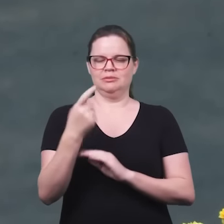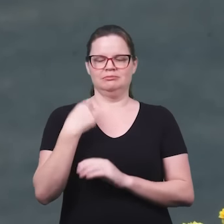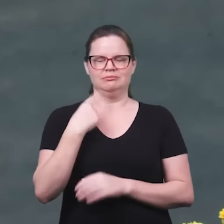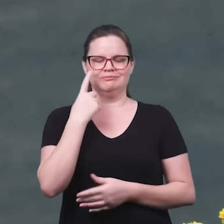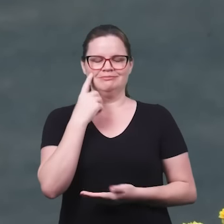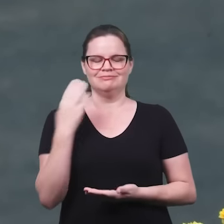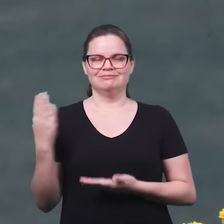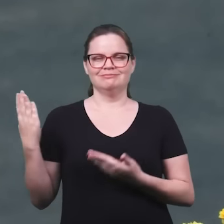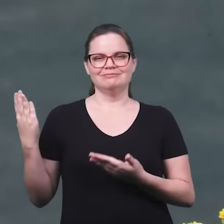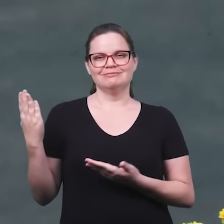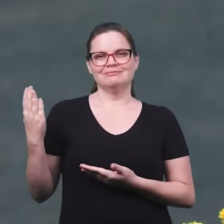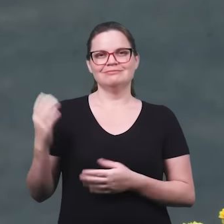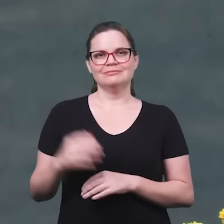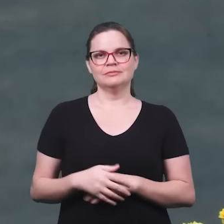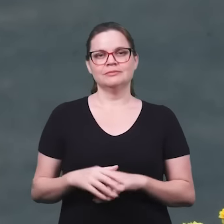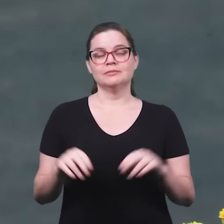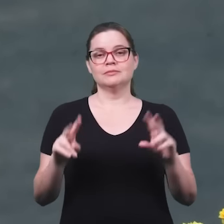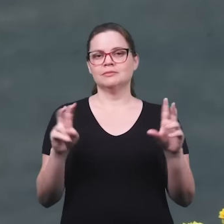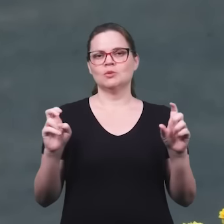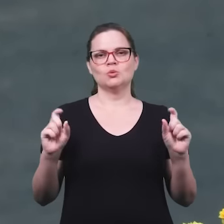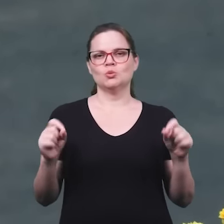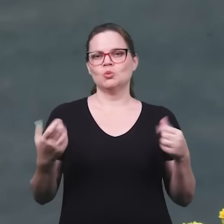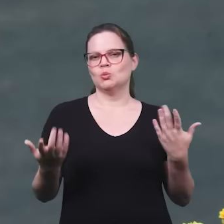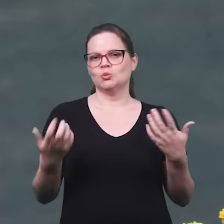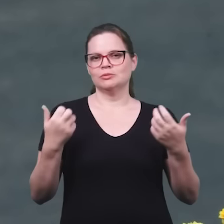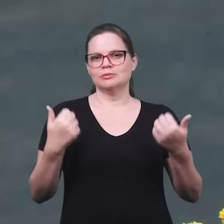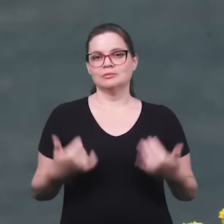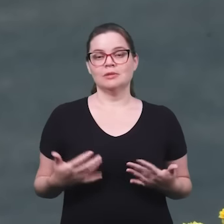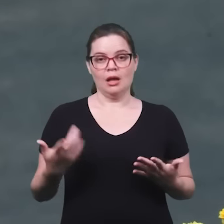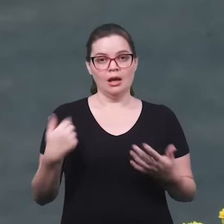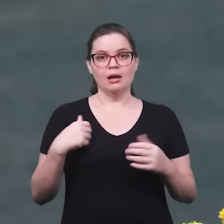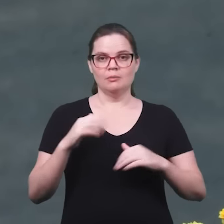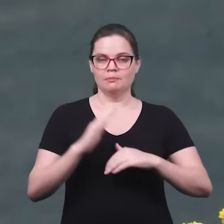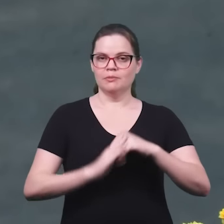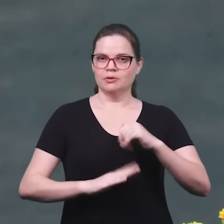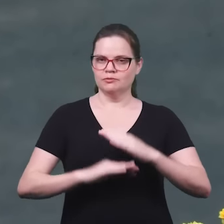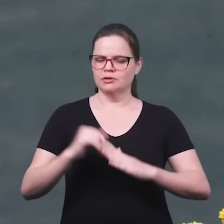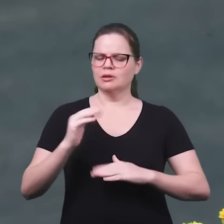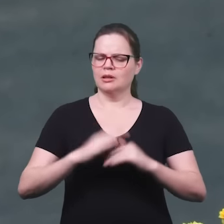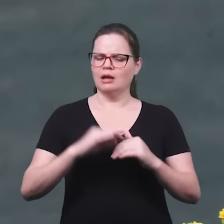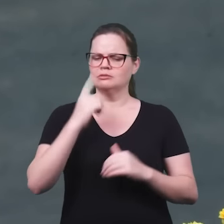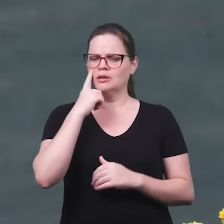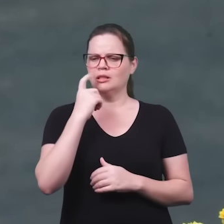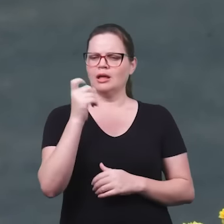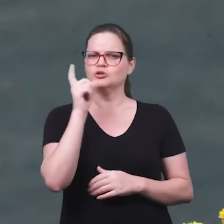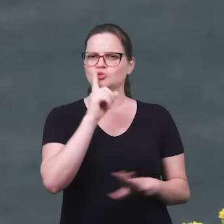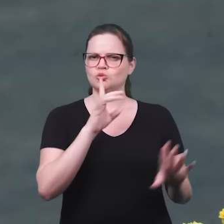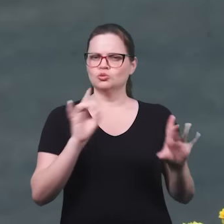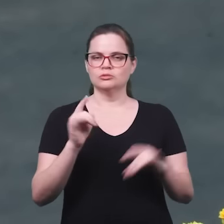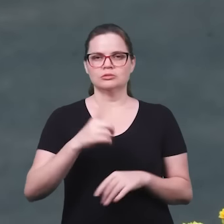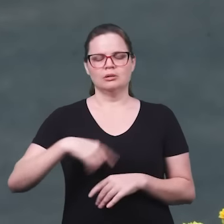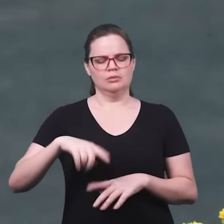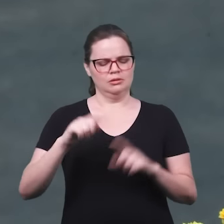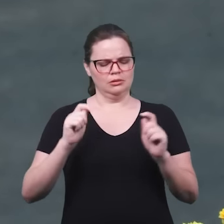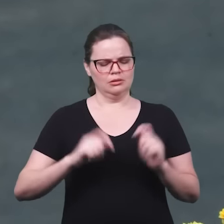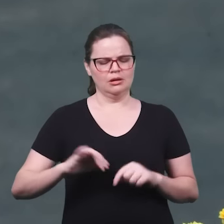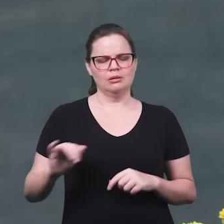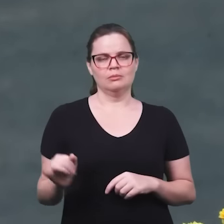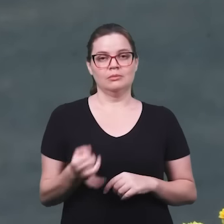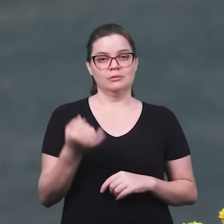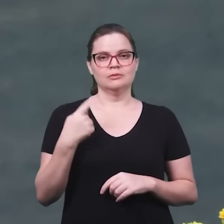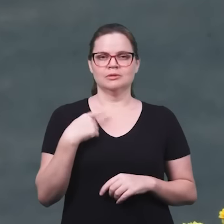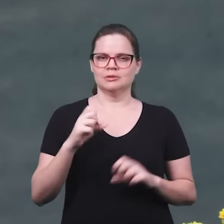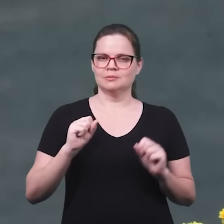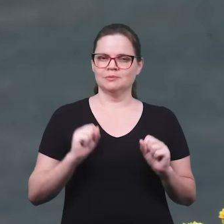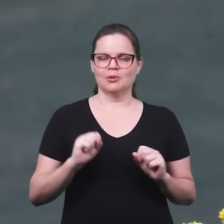ver lá sobre o que ele trata, é um assunto profissional, um assunto do interesse do dia a dia para todos nós. Você vai